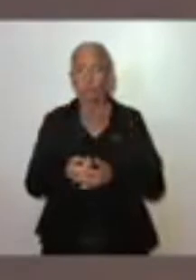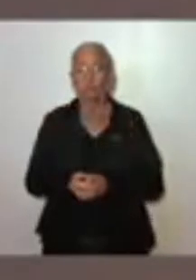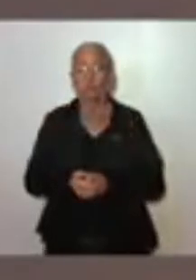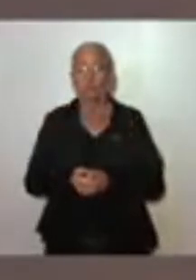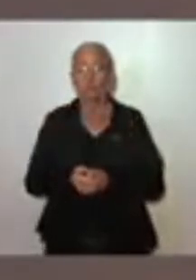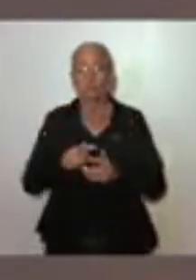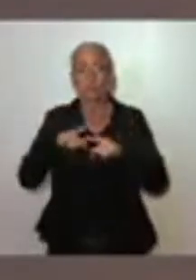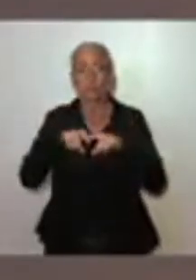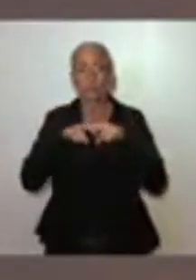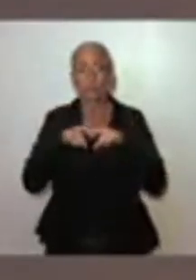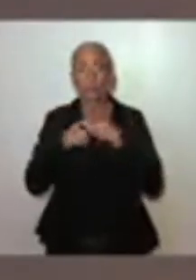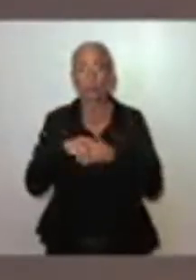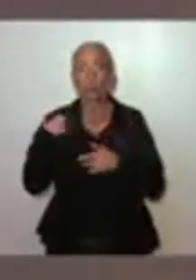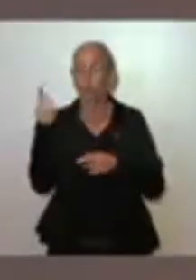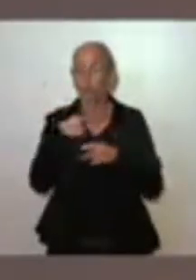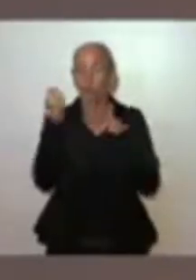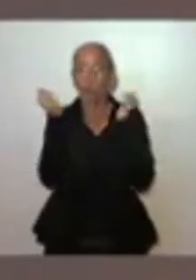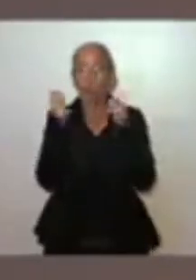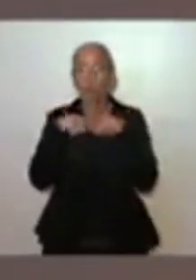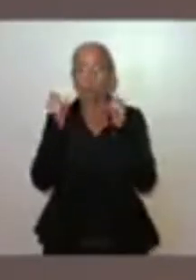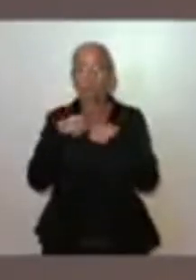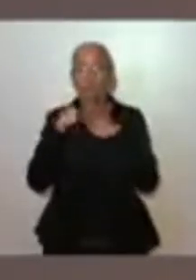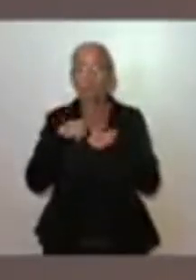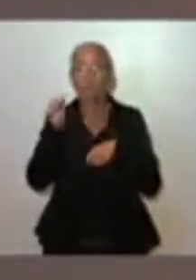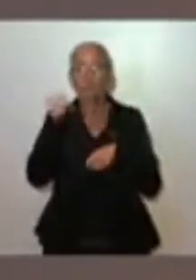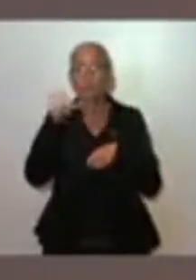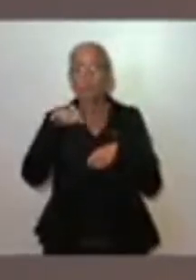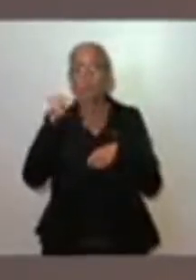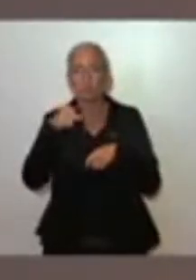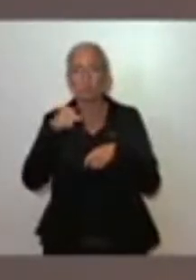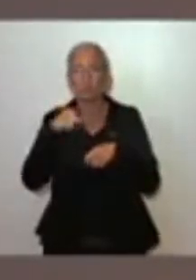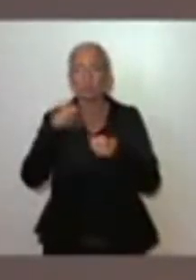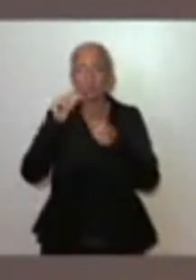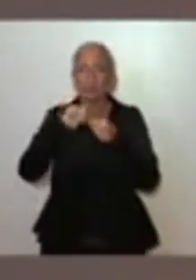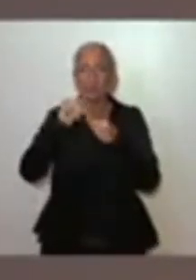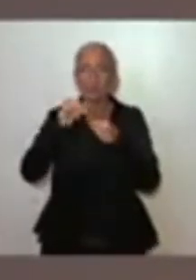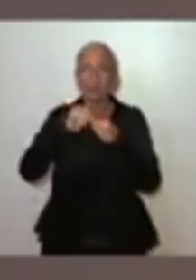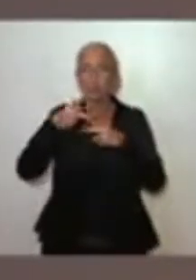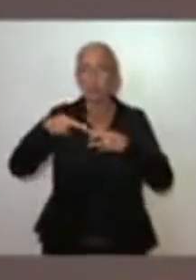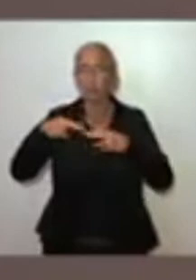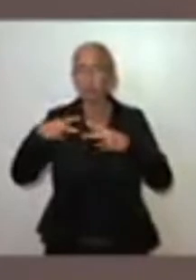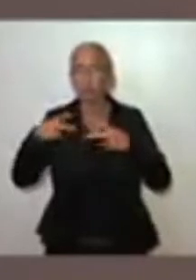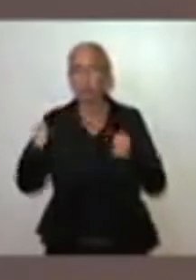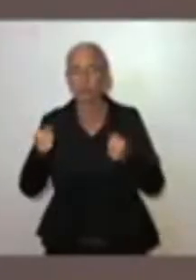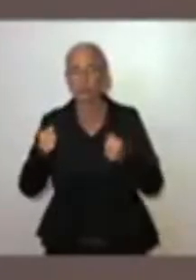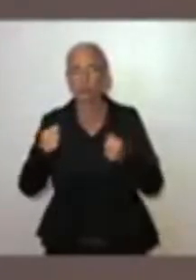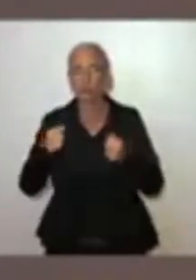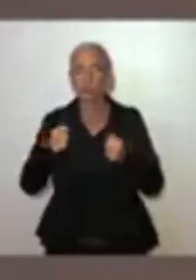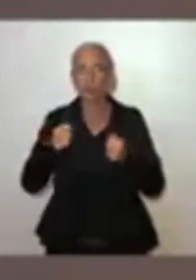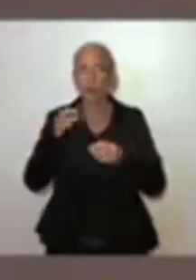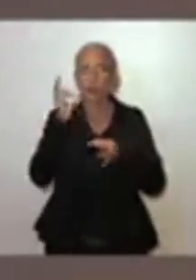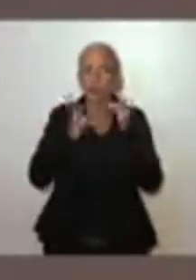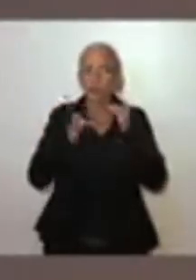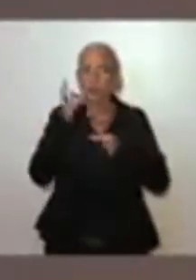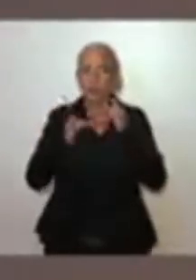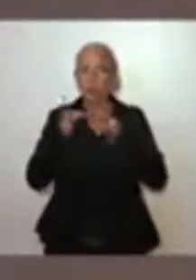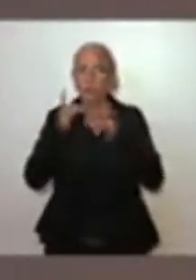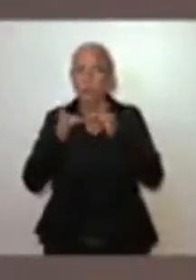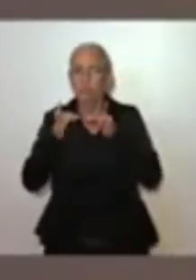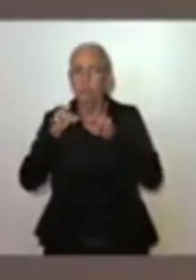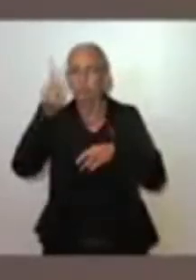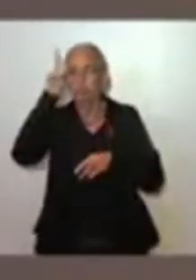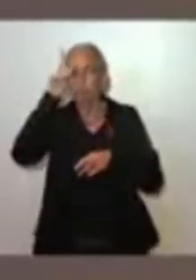importanto nós precisamos sim de ações afirmativas para reparar a injustiça histórica da